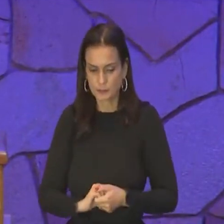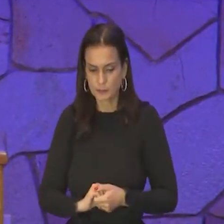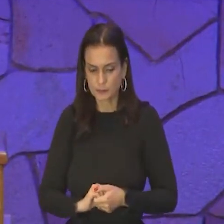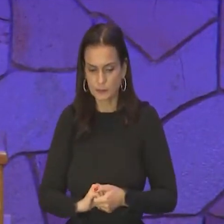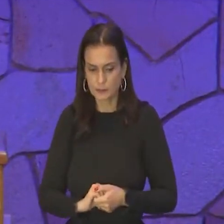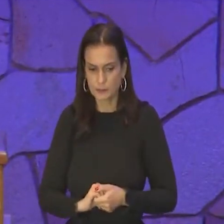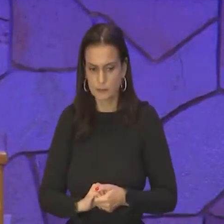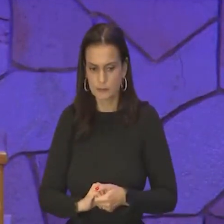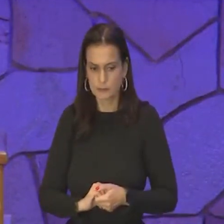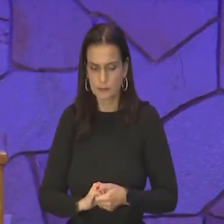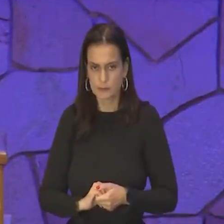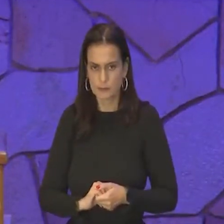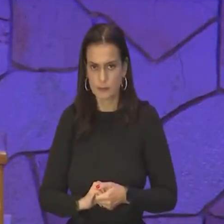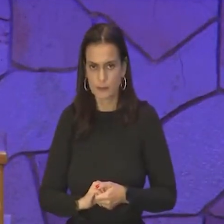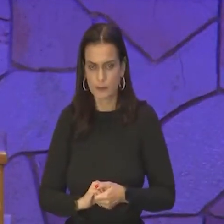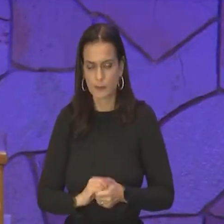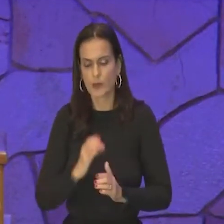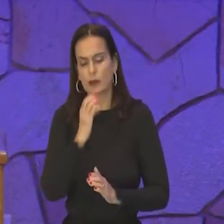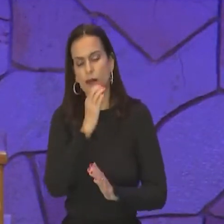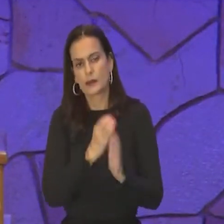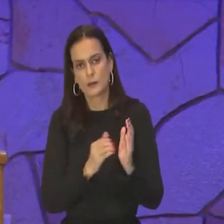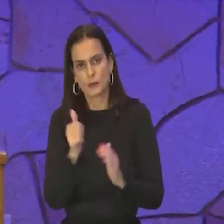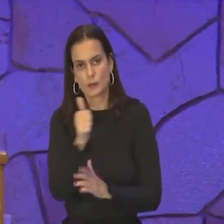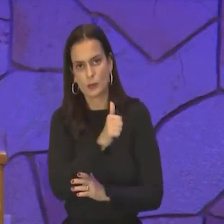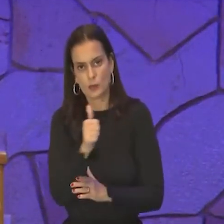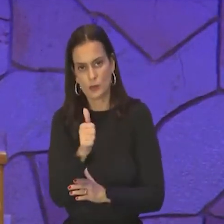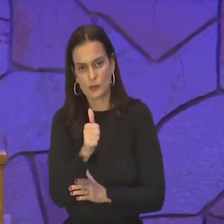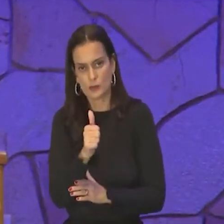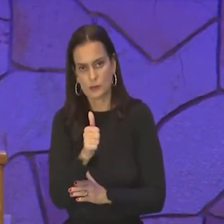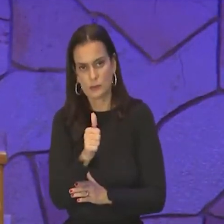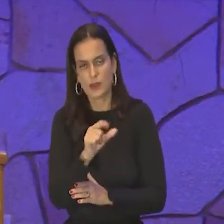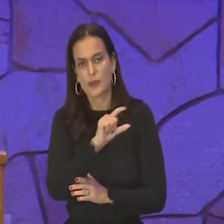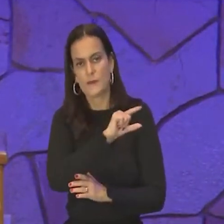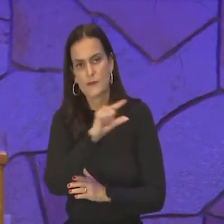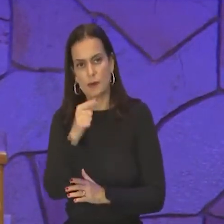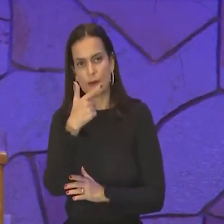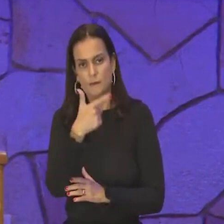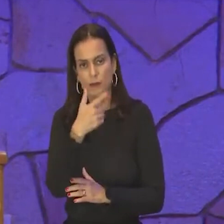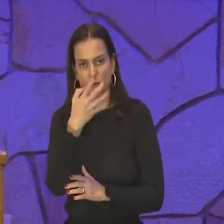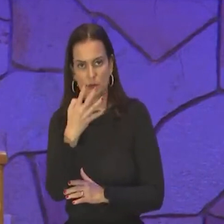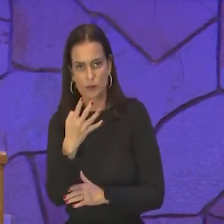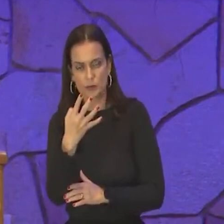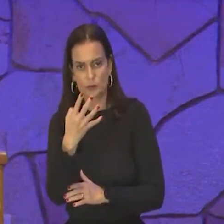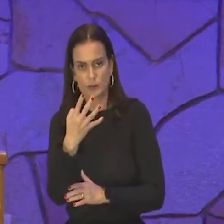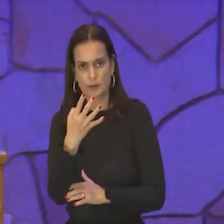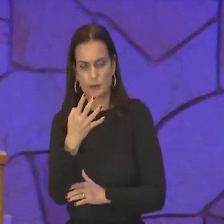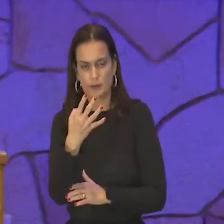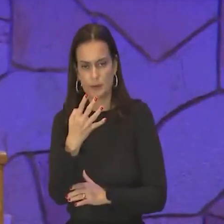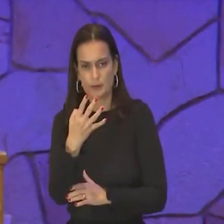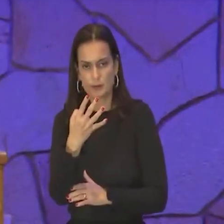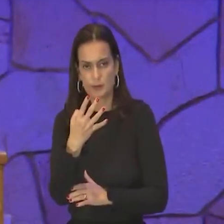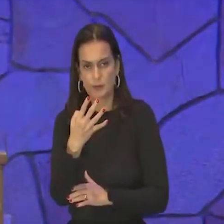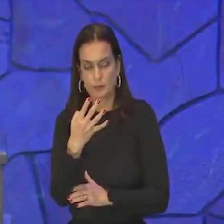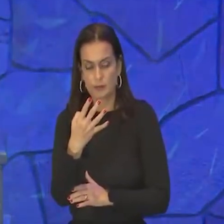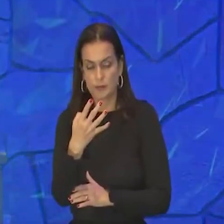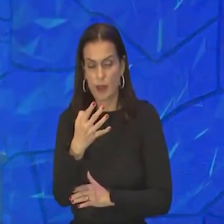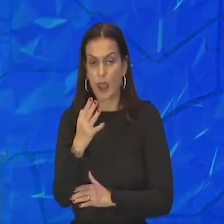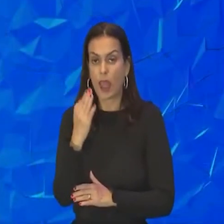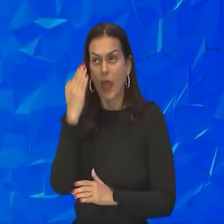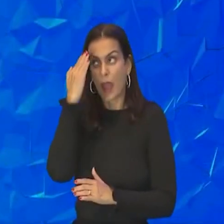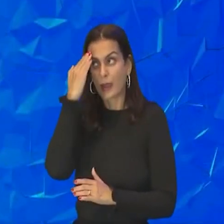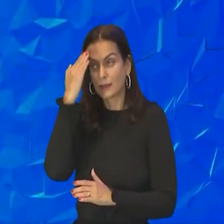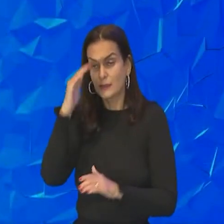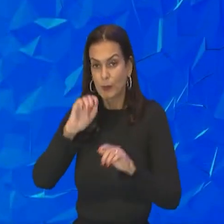desses requisitos, o capítulo 11 de 1 Coríntios, o verso de número 24. Tendo dado graças, o partiu e